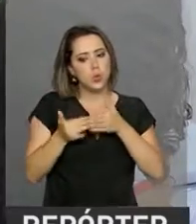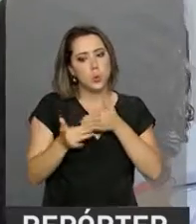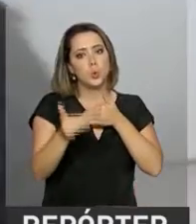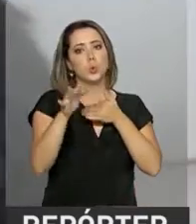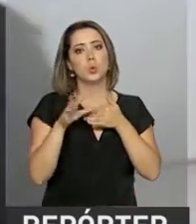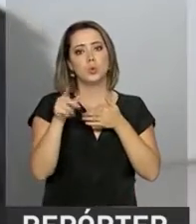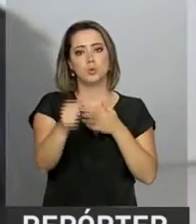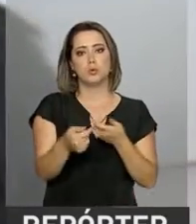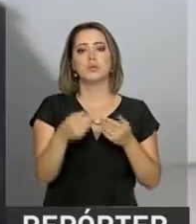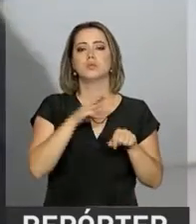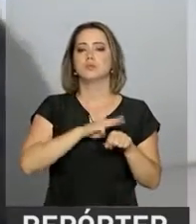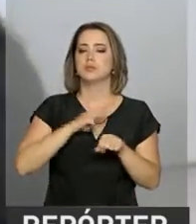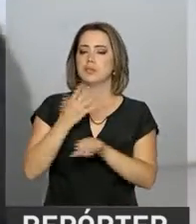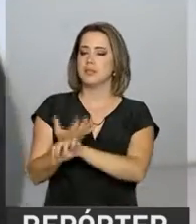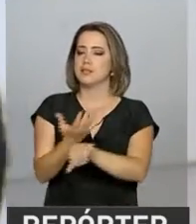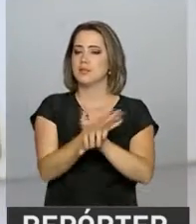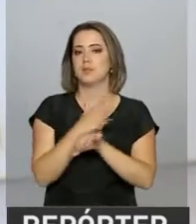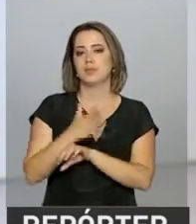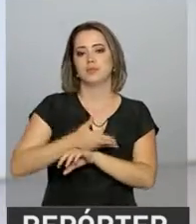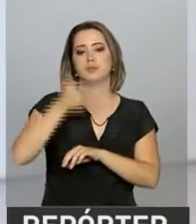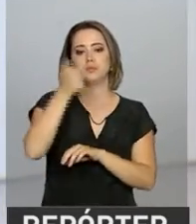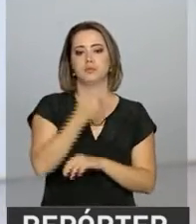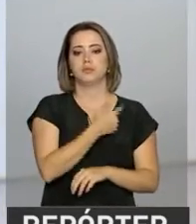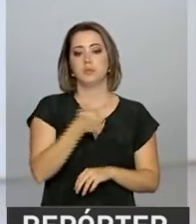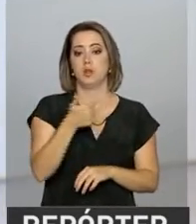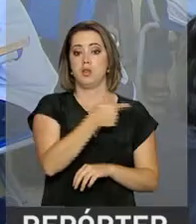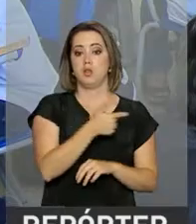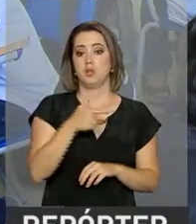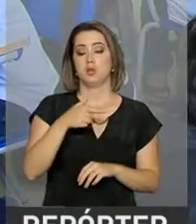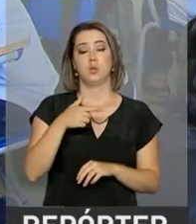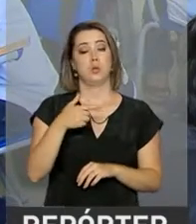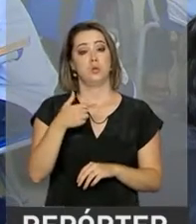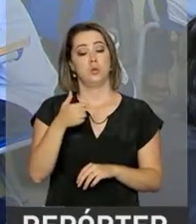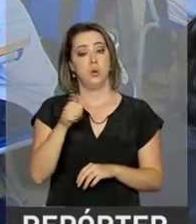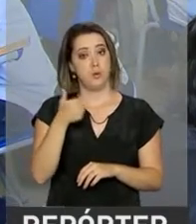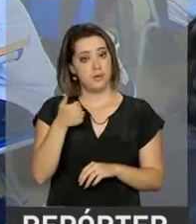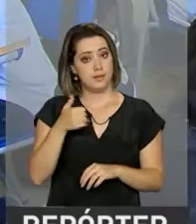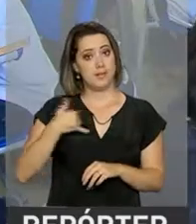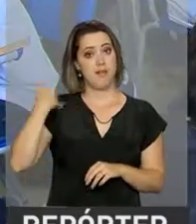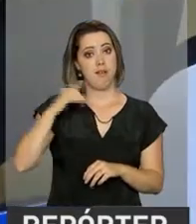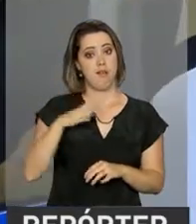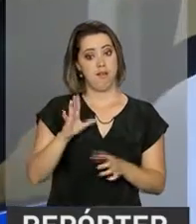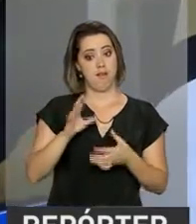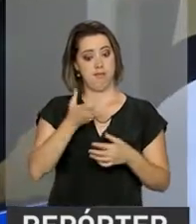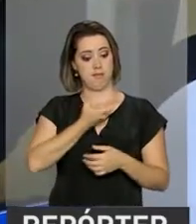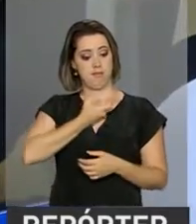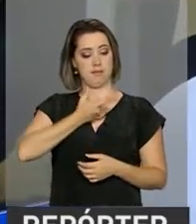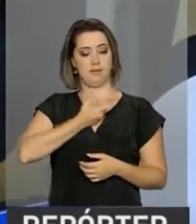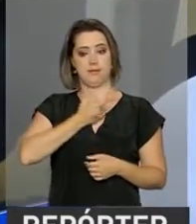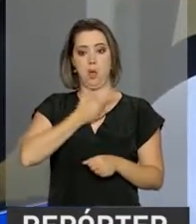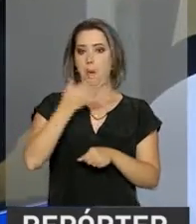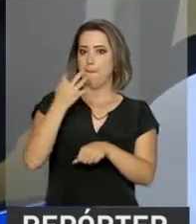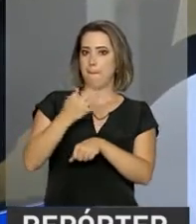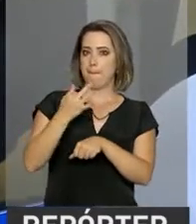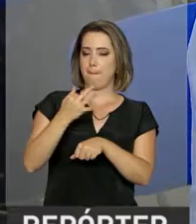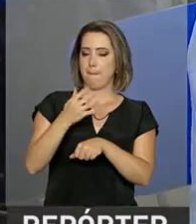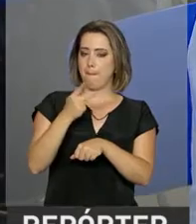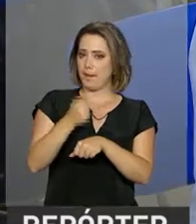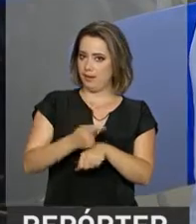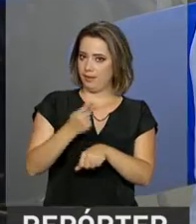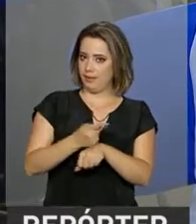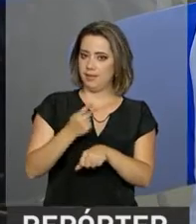as matérias. João tem 12 anos e ganhou medalha de prata na última edição da Olimpíada. O resultado foi uma